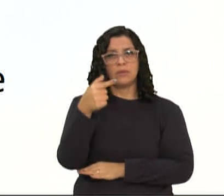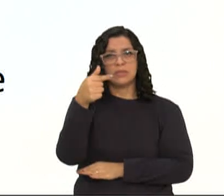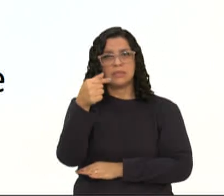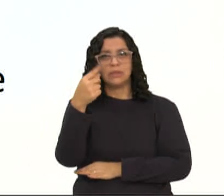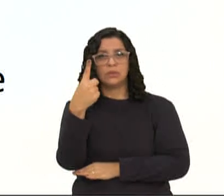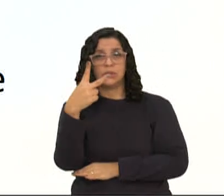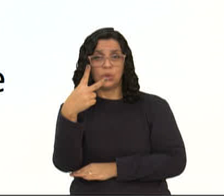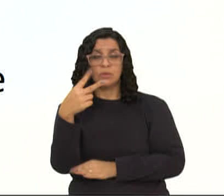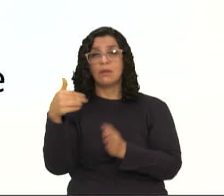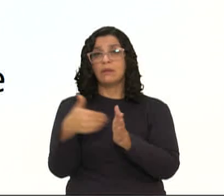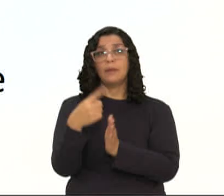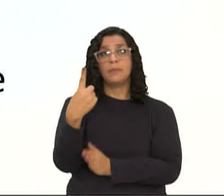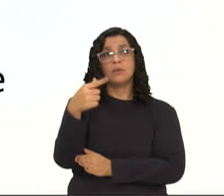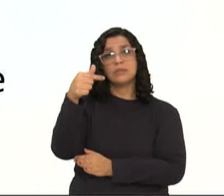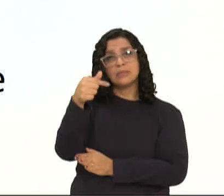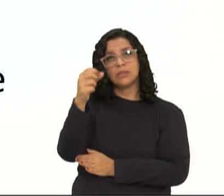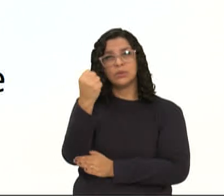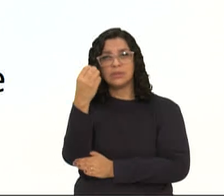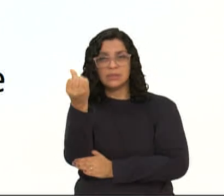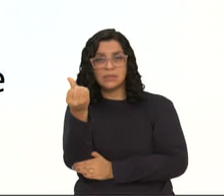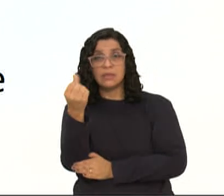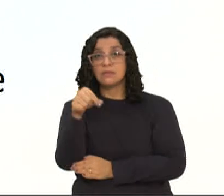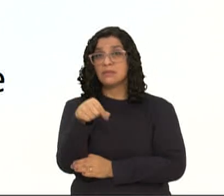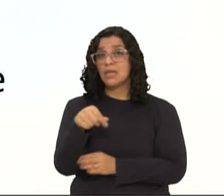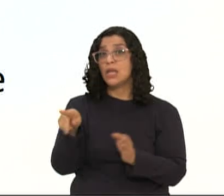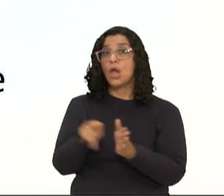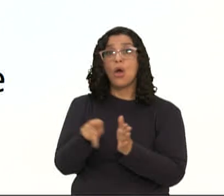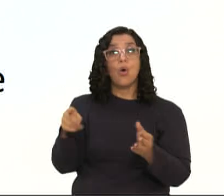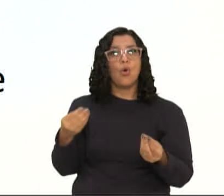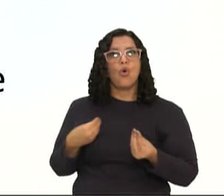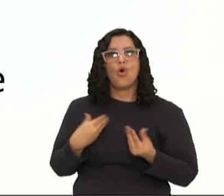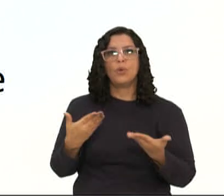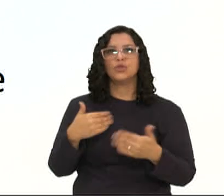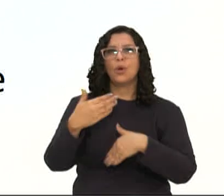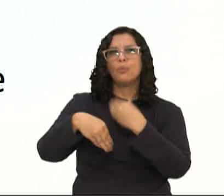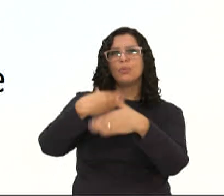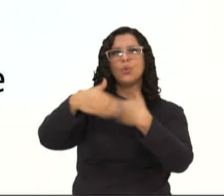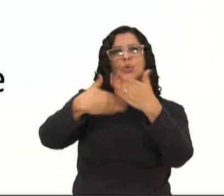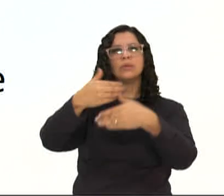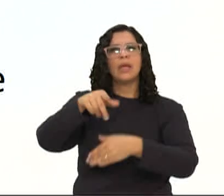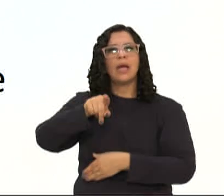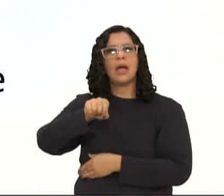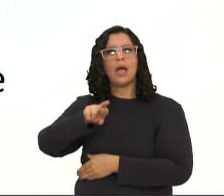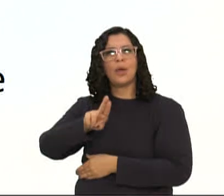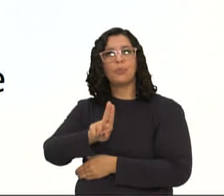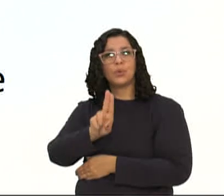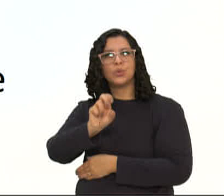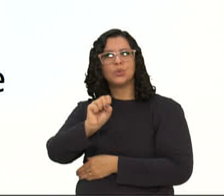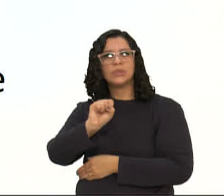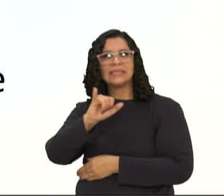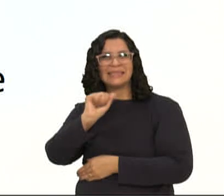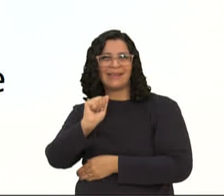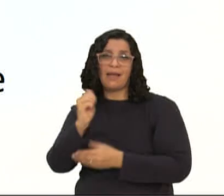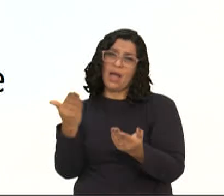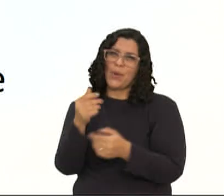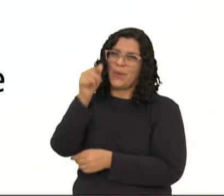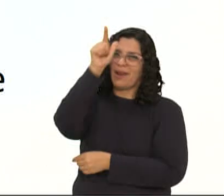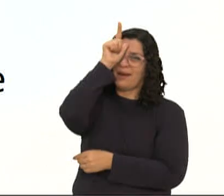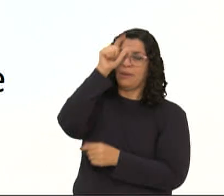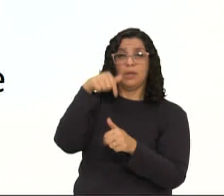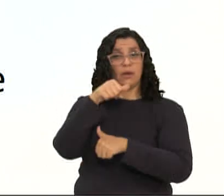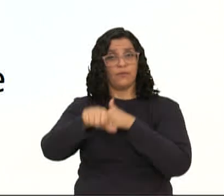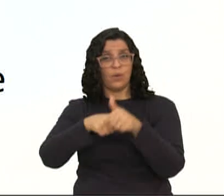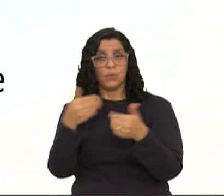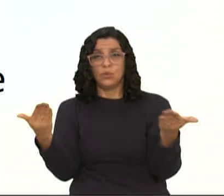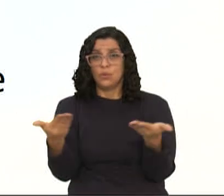e 1786 e vai ser um dos grandes modernizadores da Prússia. Ele vai ser, então, o governador da Prússia, como eu